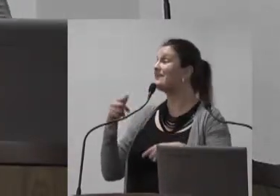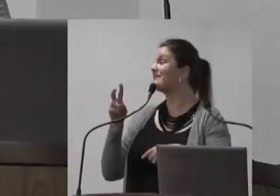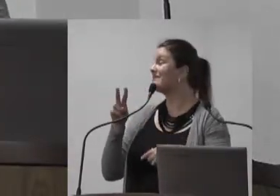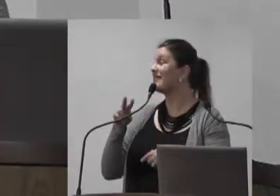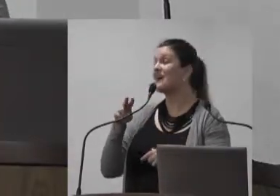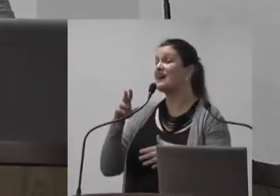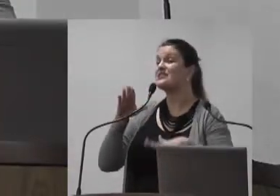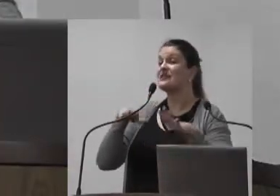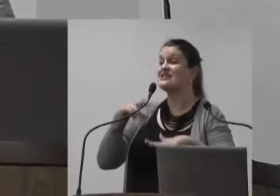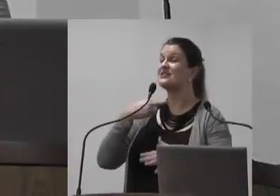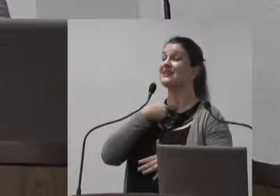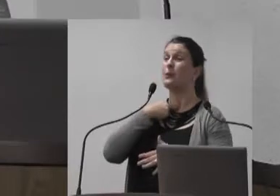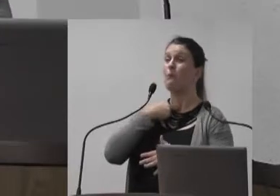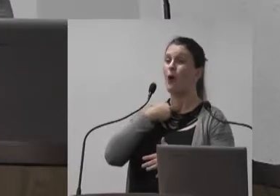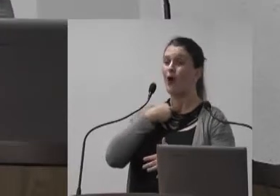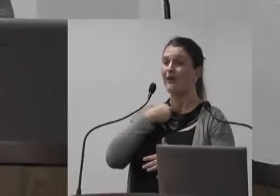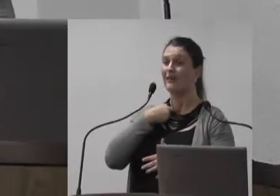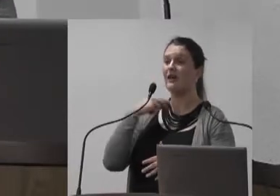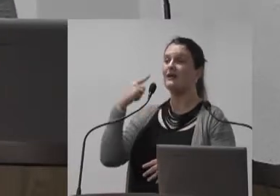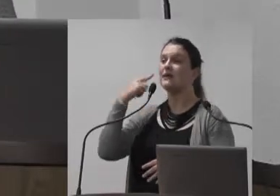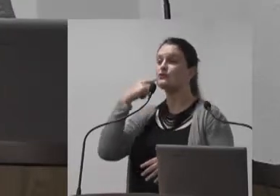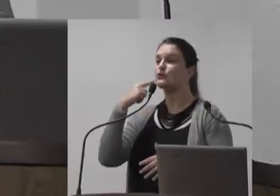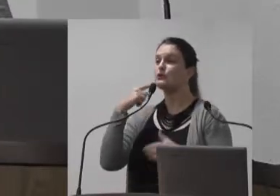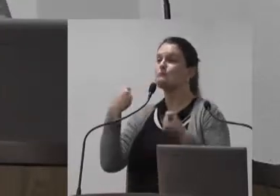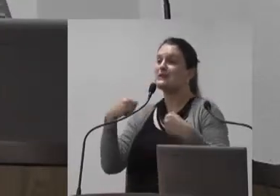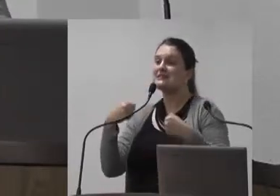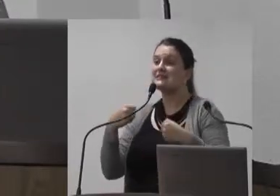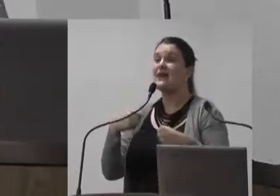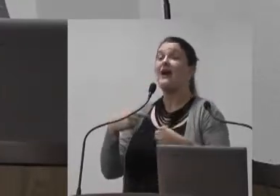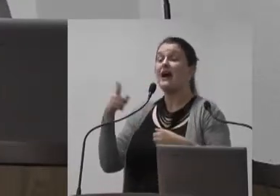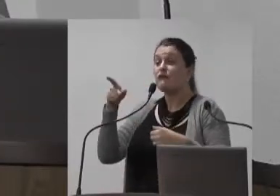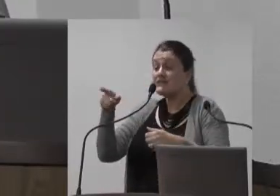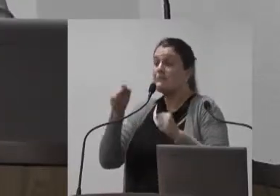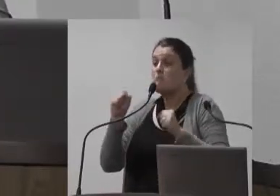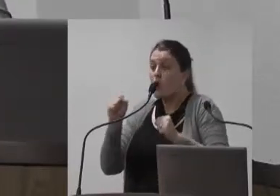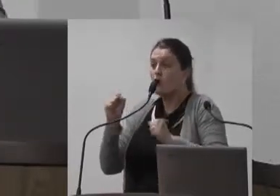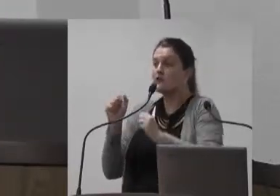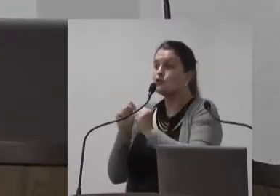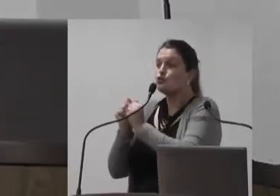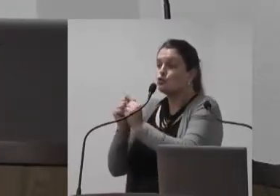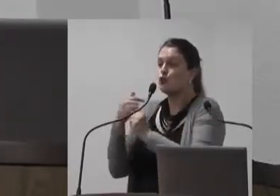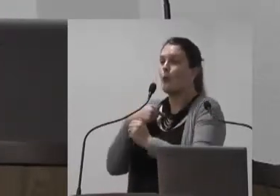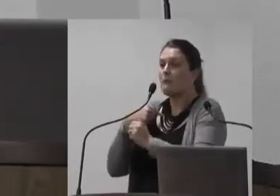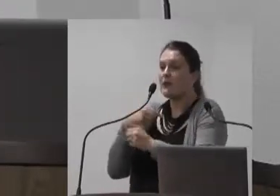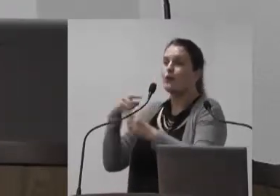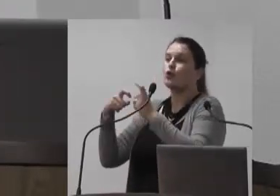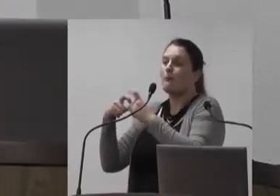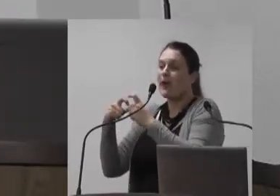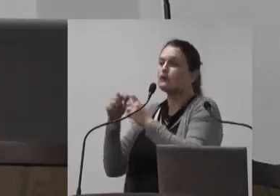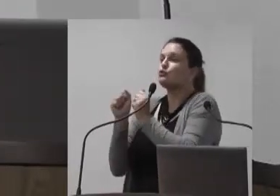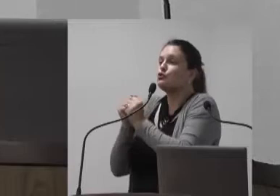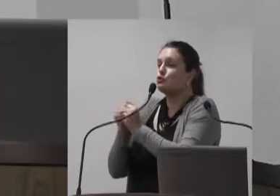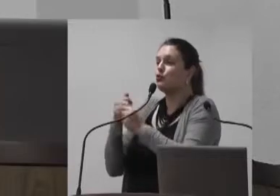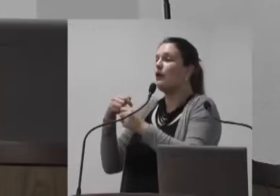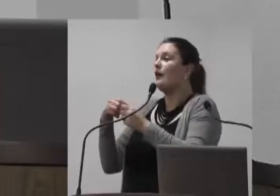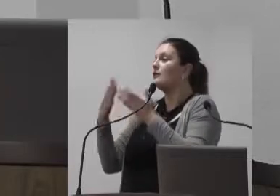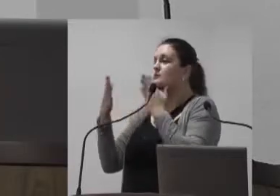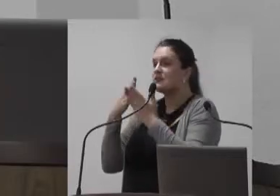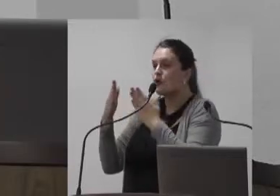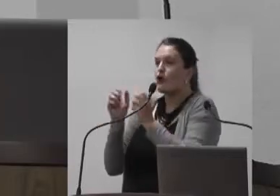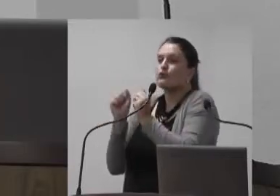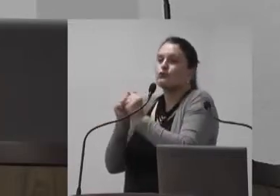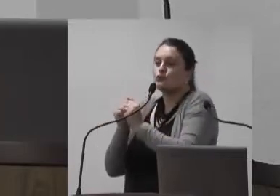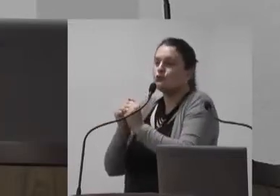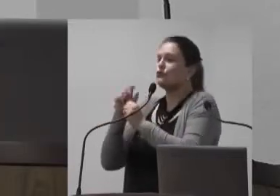mas às vezes a gente não pode, né? O surdo precisa, você pode ir junto comigo no médico, junto